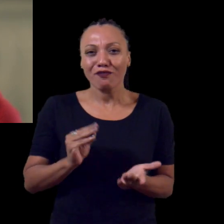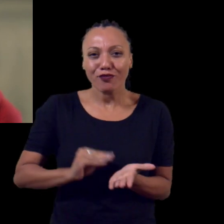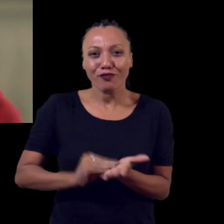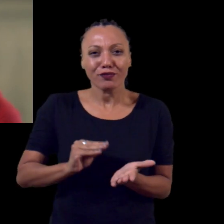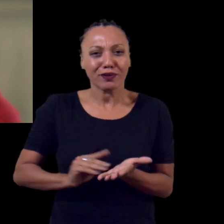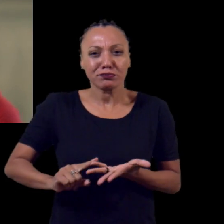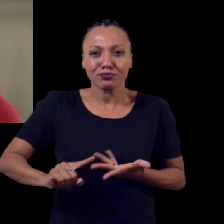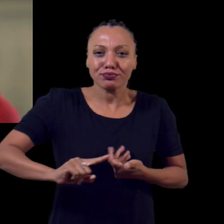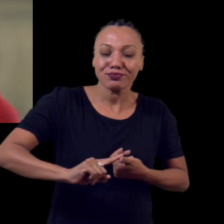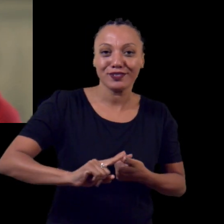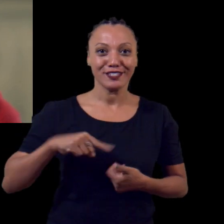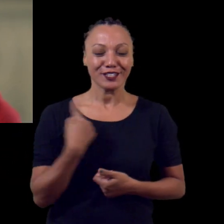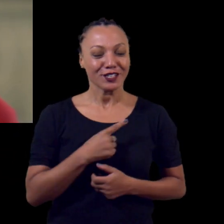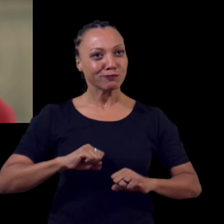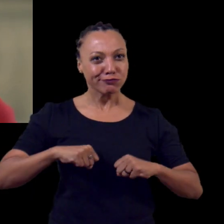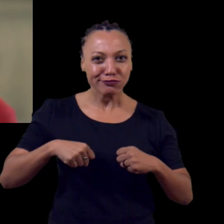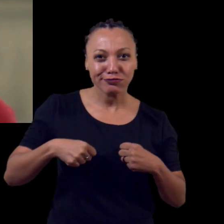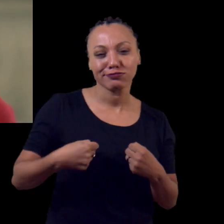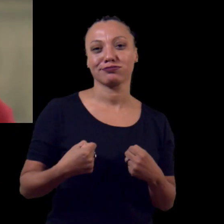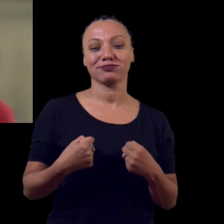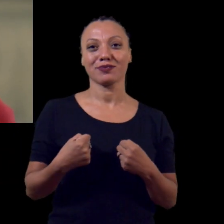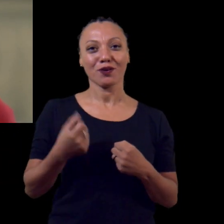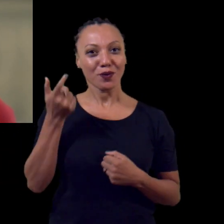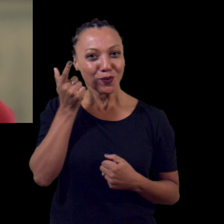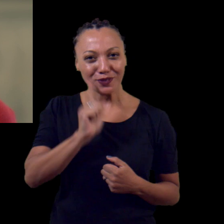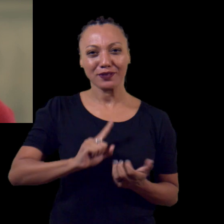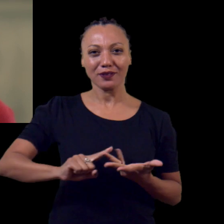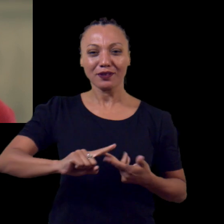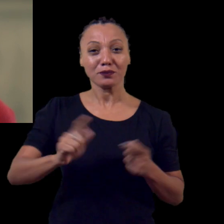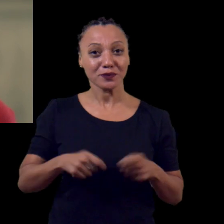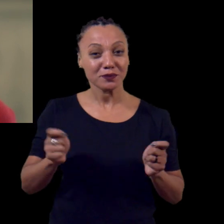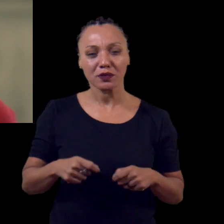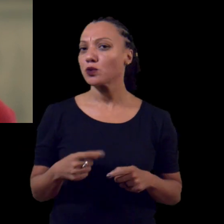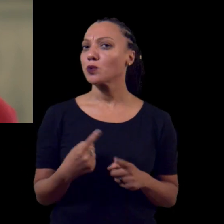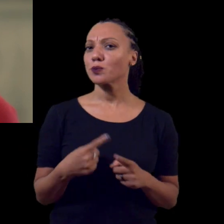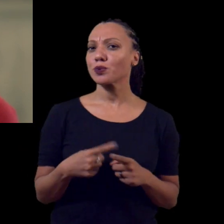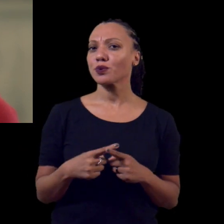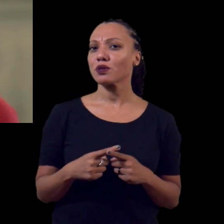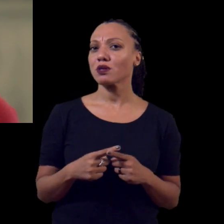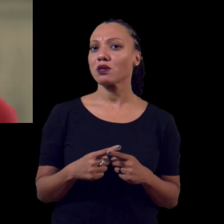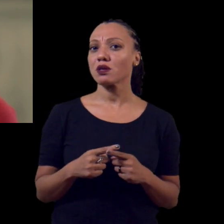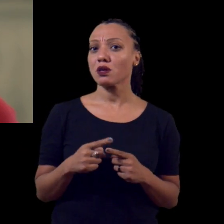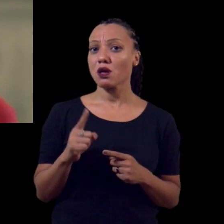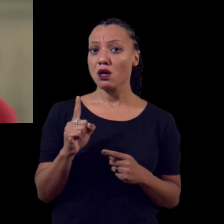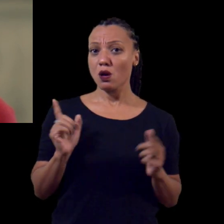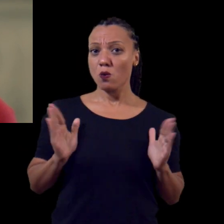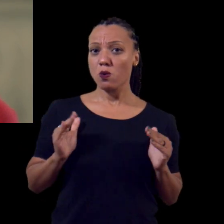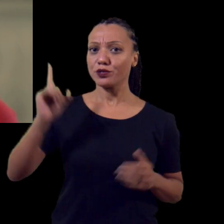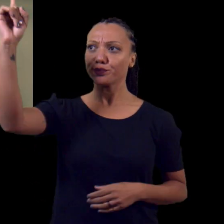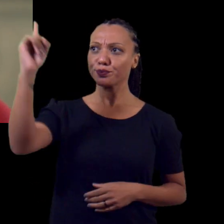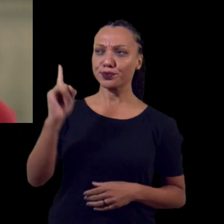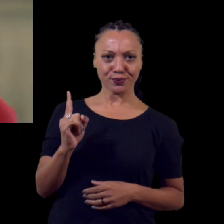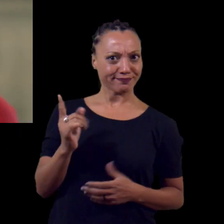luta contra a miséria, né, existencial, a miséria de possibilidades que temos, por que um anjo vai